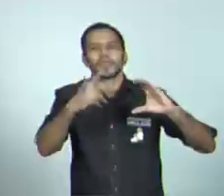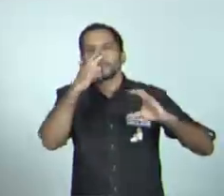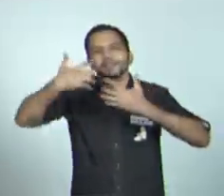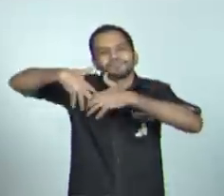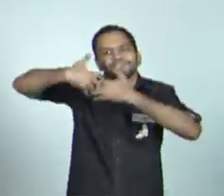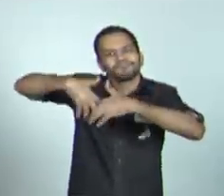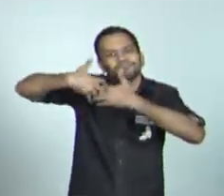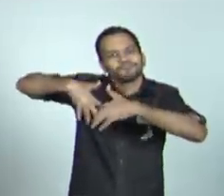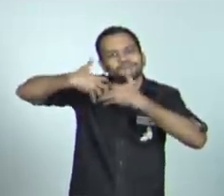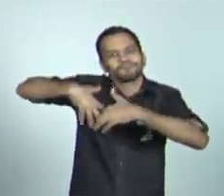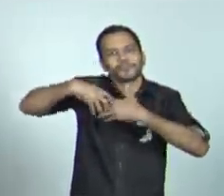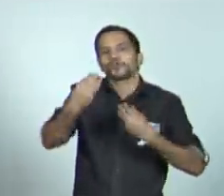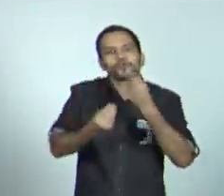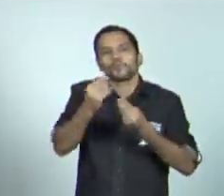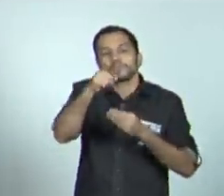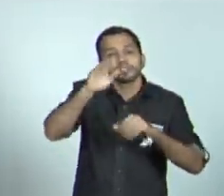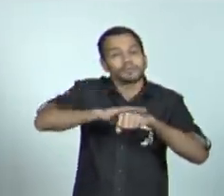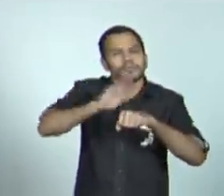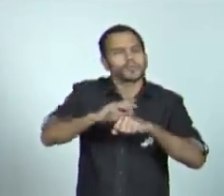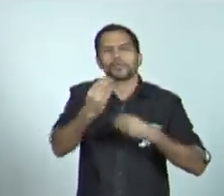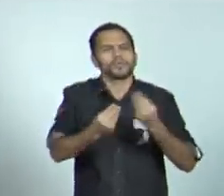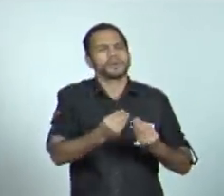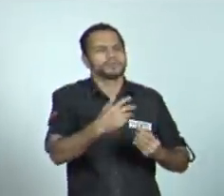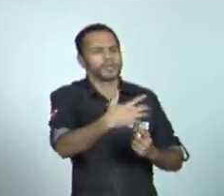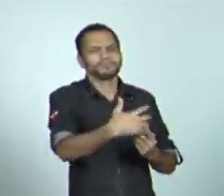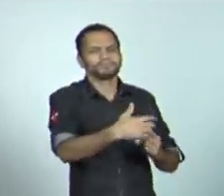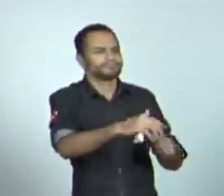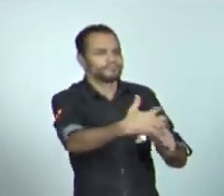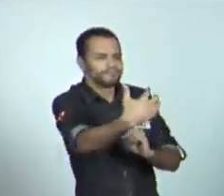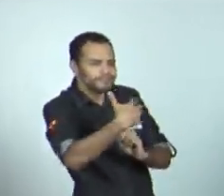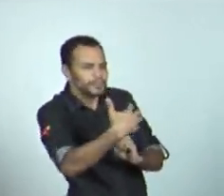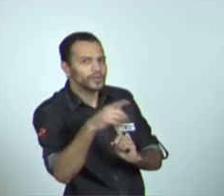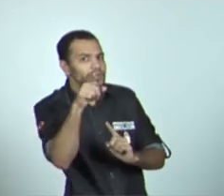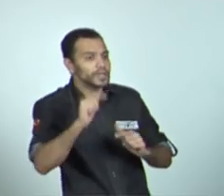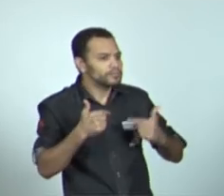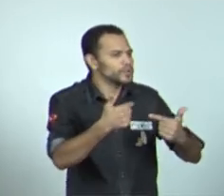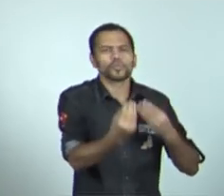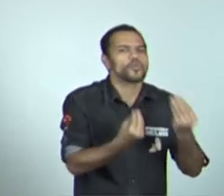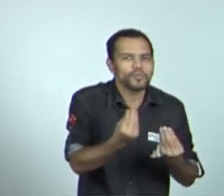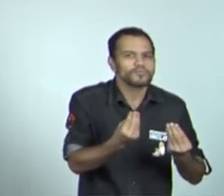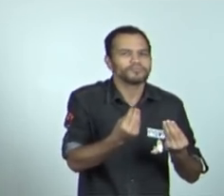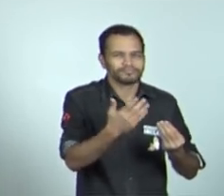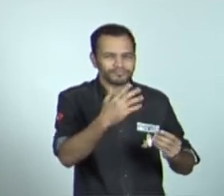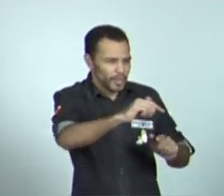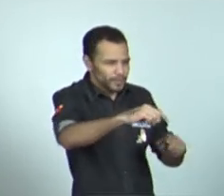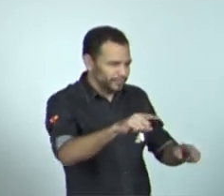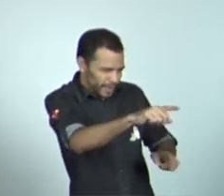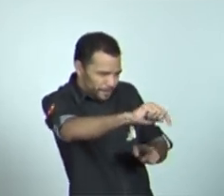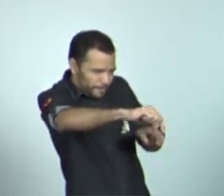configuração da sua mente é como você responde a estímulos são os pensamentos que você tem